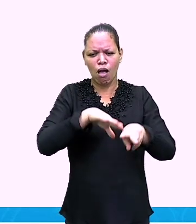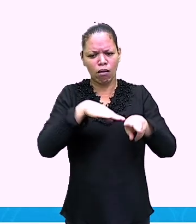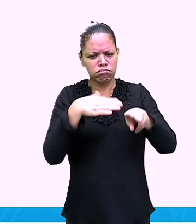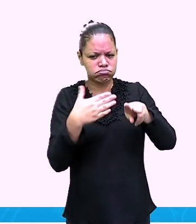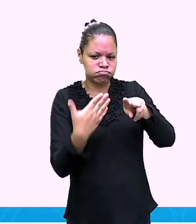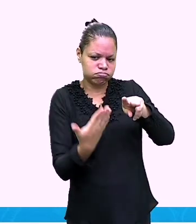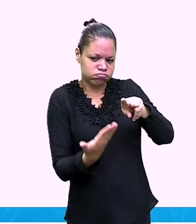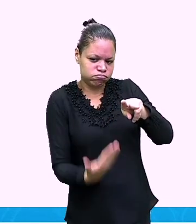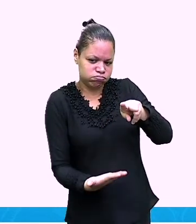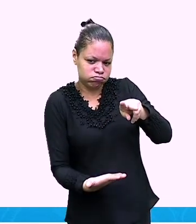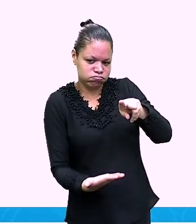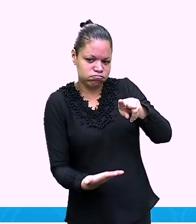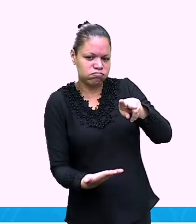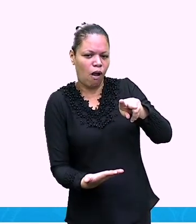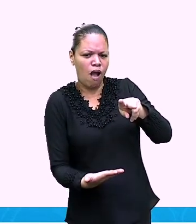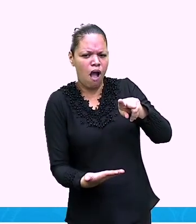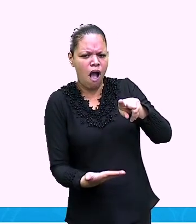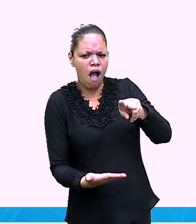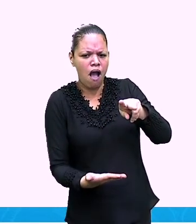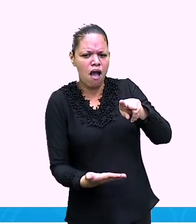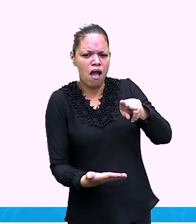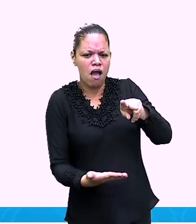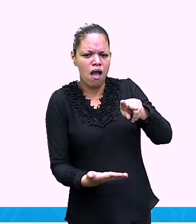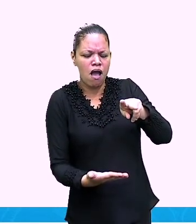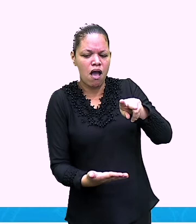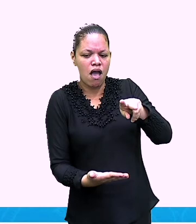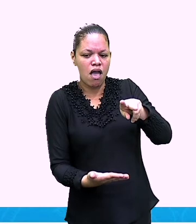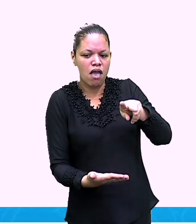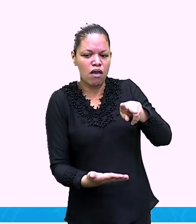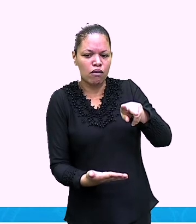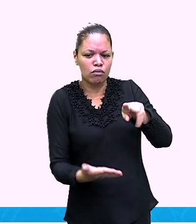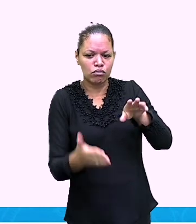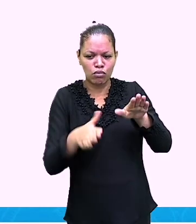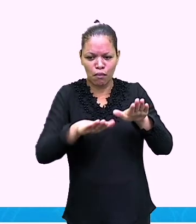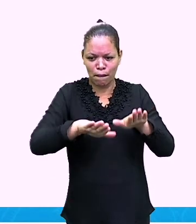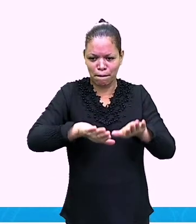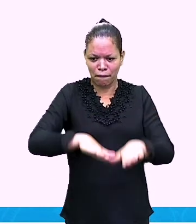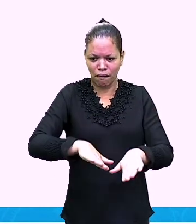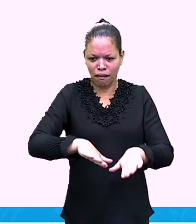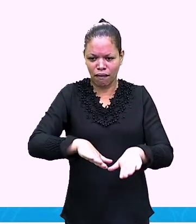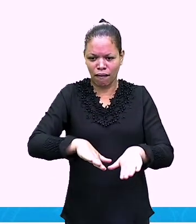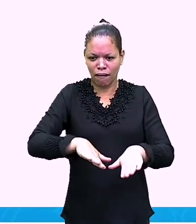caiu, ó, junto, do pé.